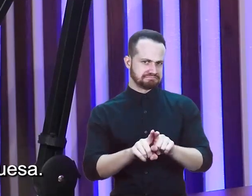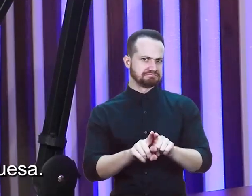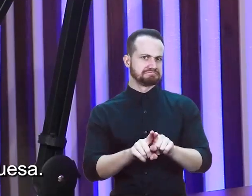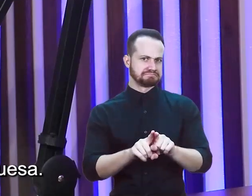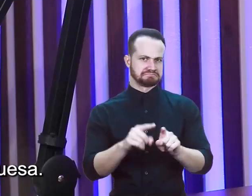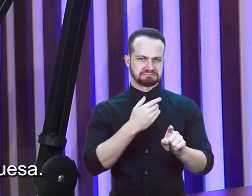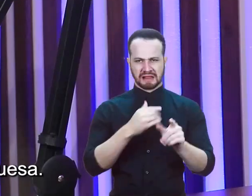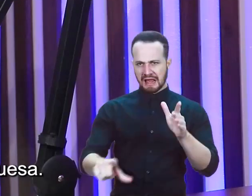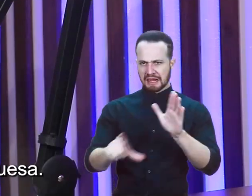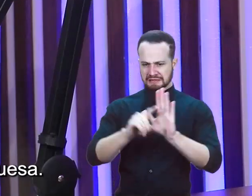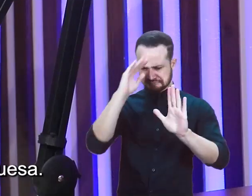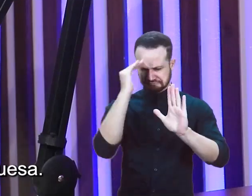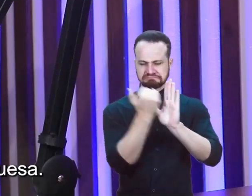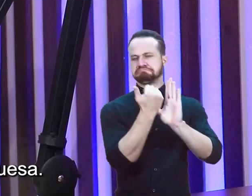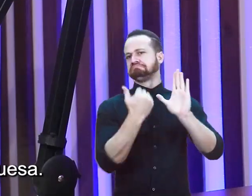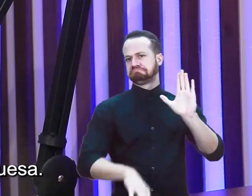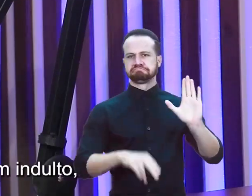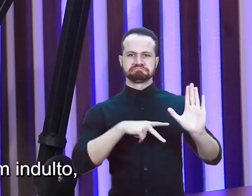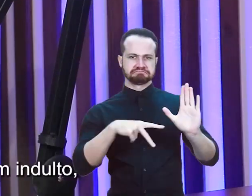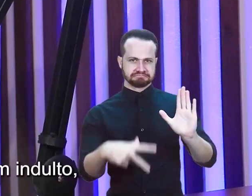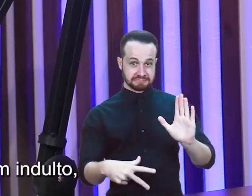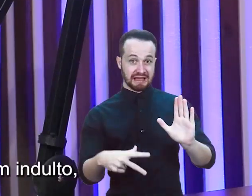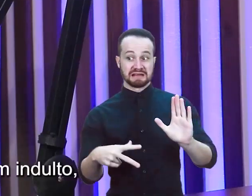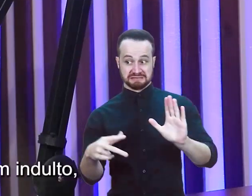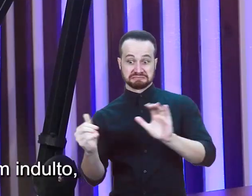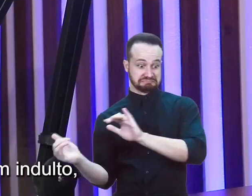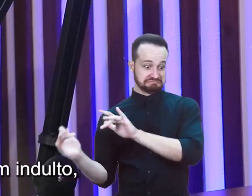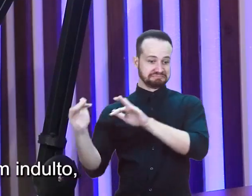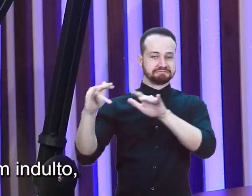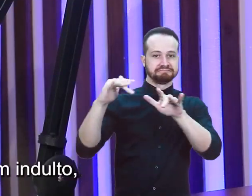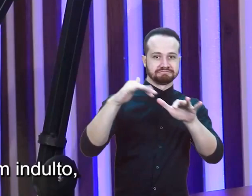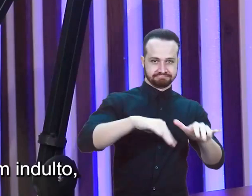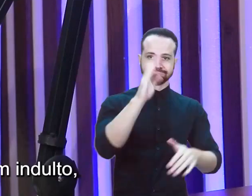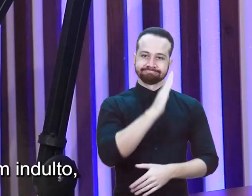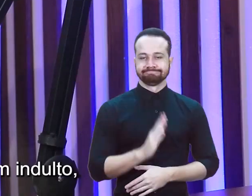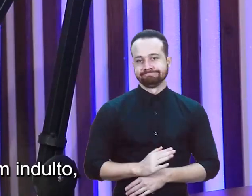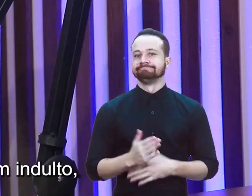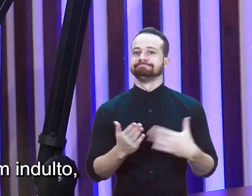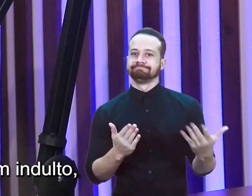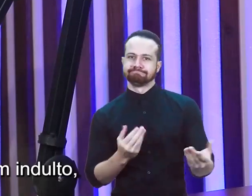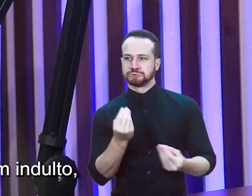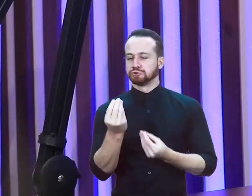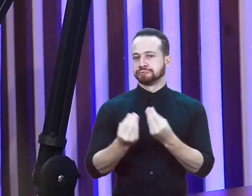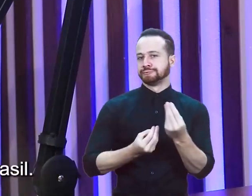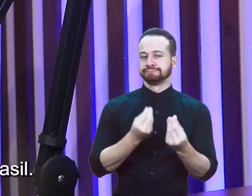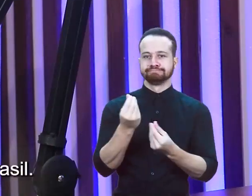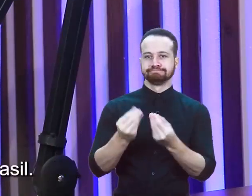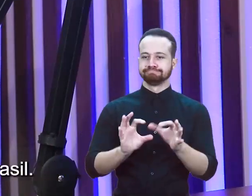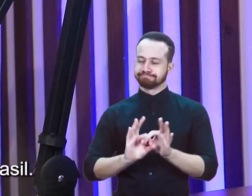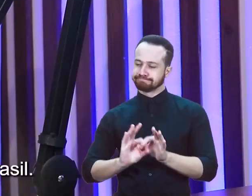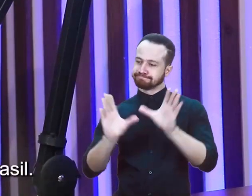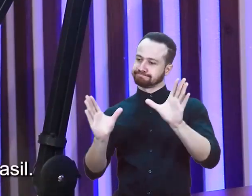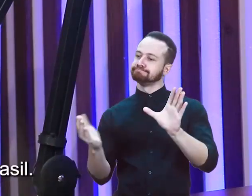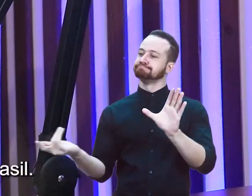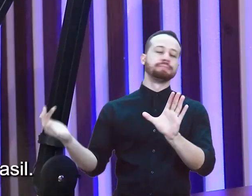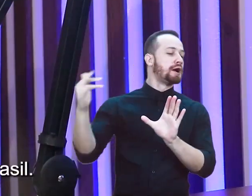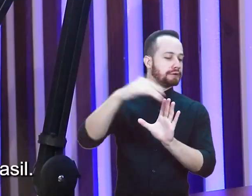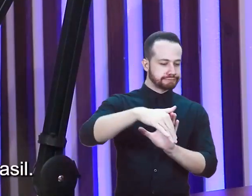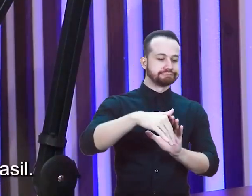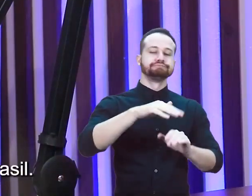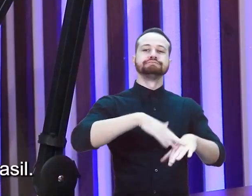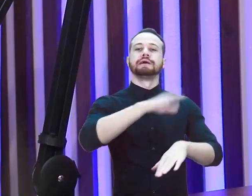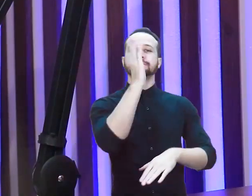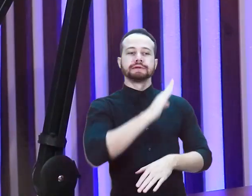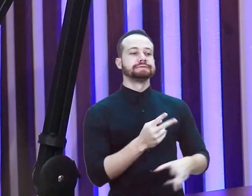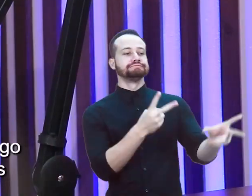própria legislação portuguesa, e essas pessoas meio que ganharam um indulto vindo